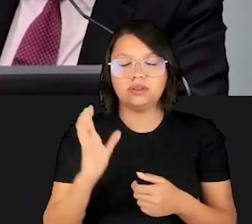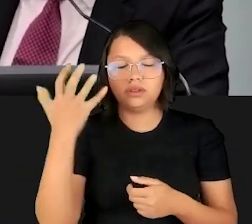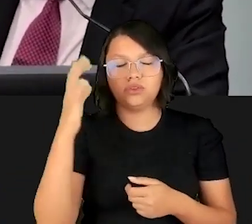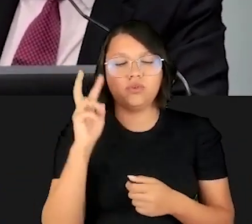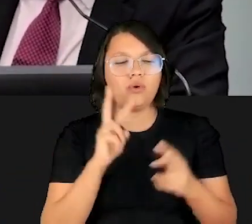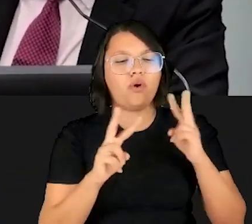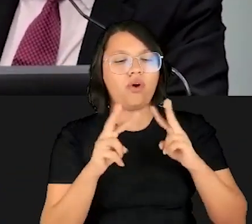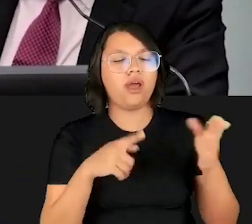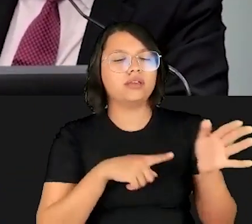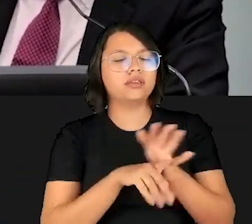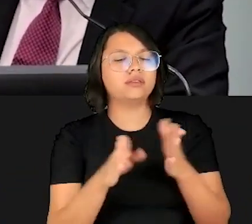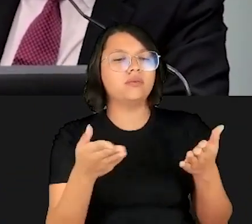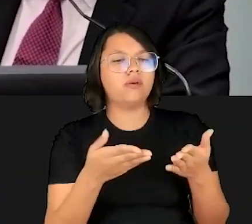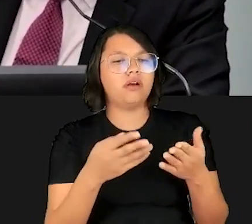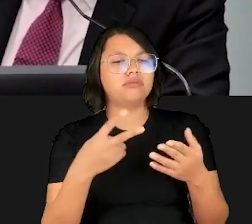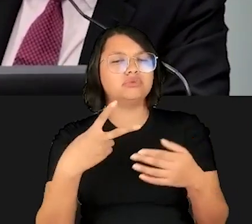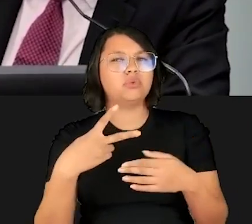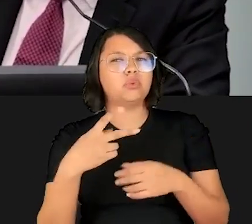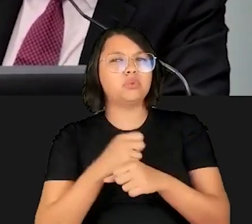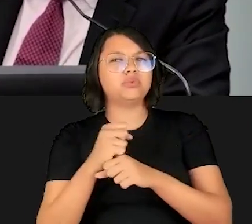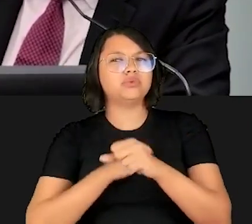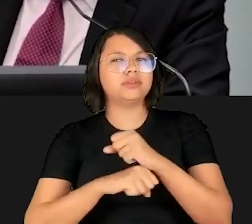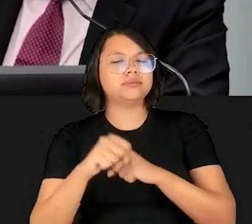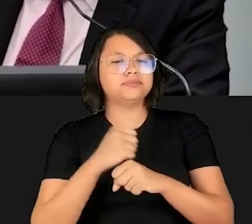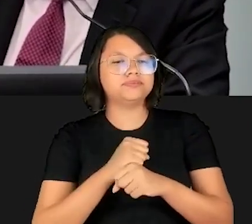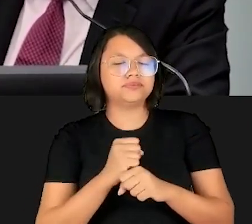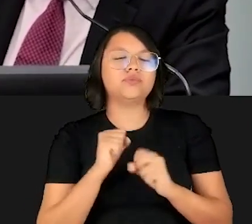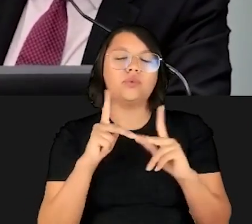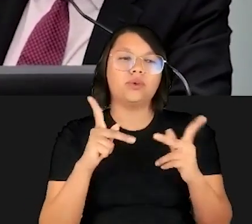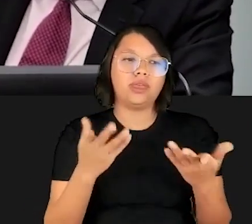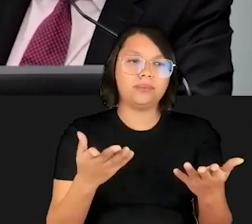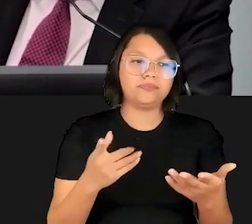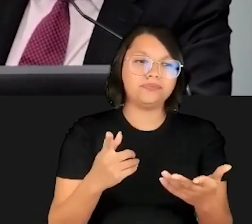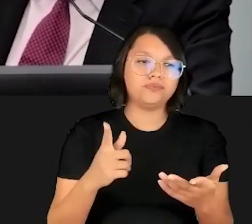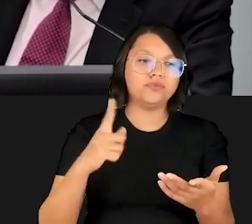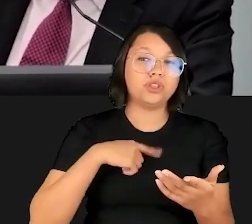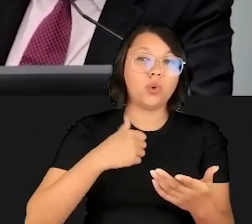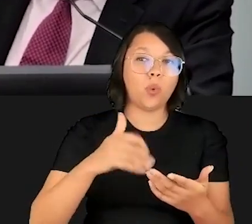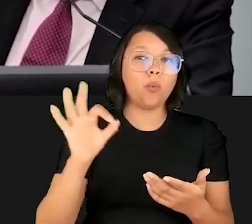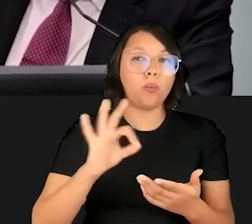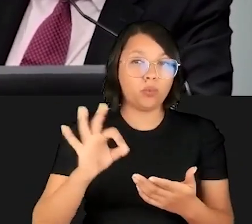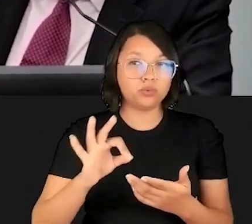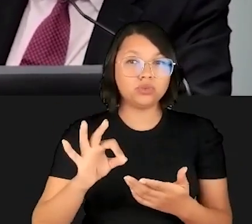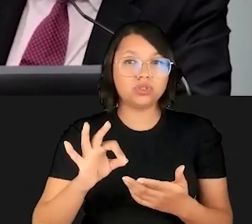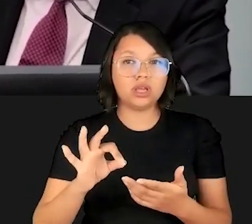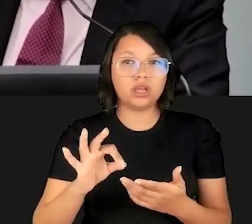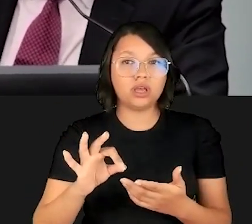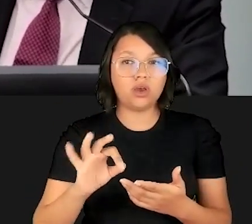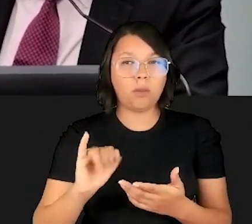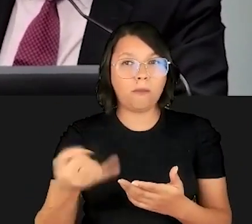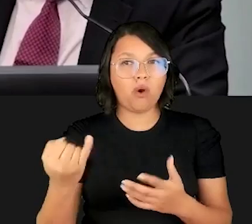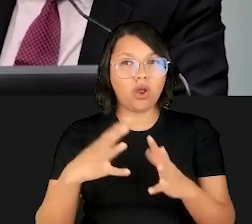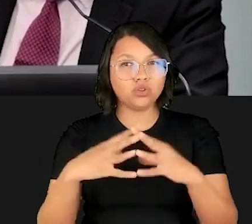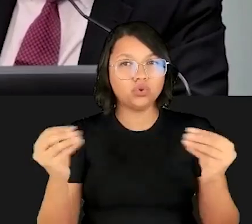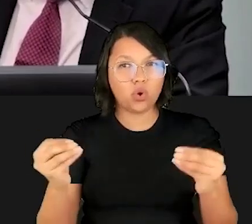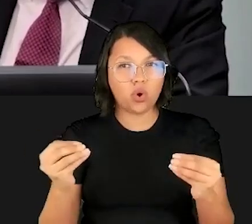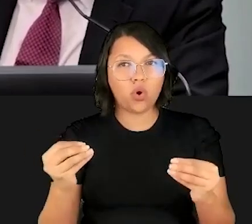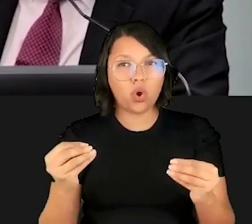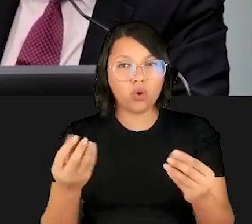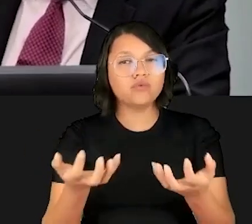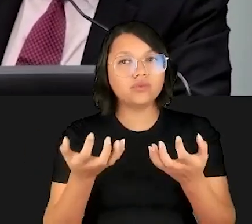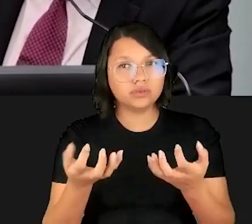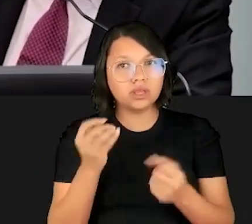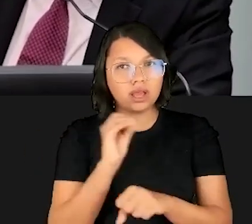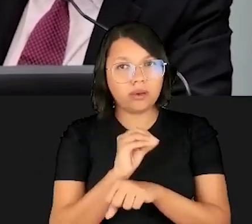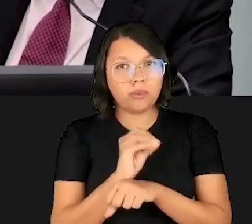ou 3 anos atrás. E ela fez, então, tá bom, você tem, por 1% de chance de cura, você quer receber o tratamento,